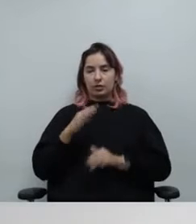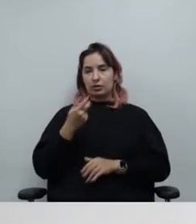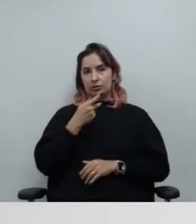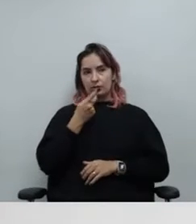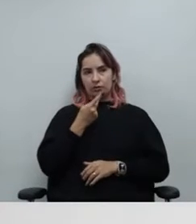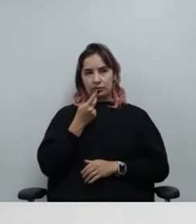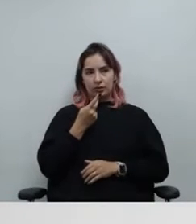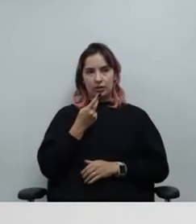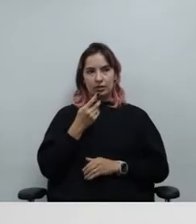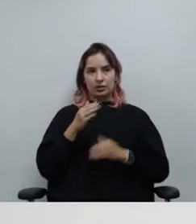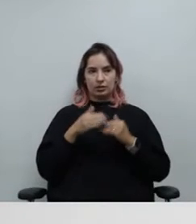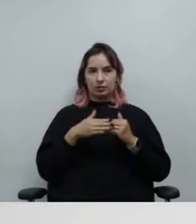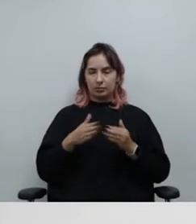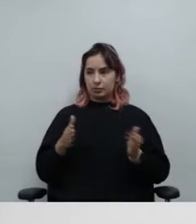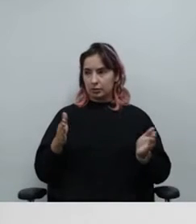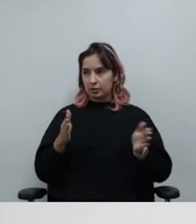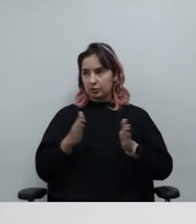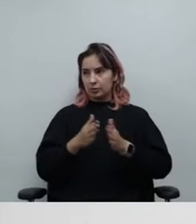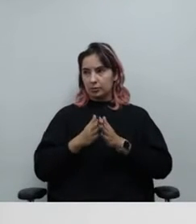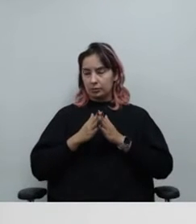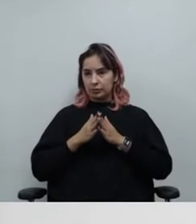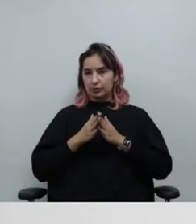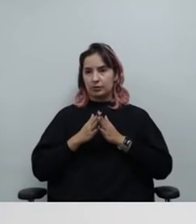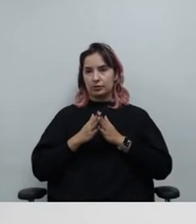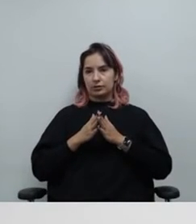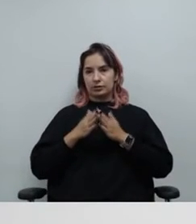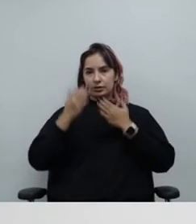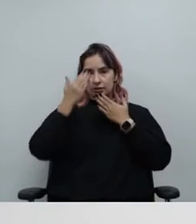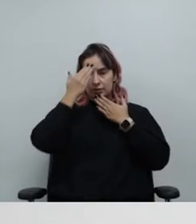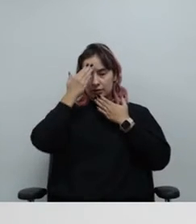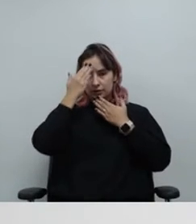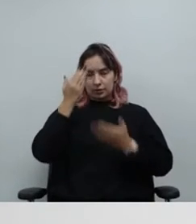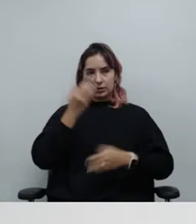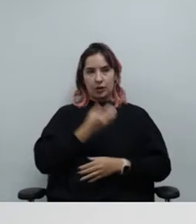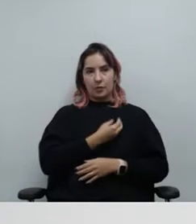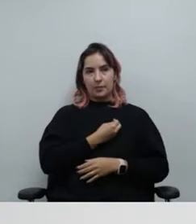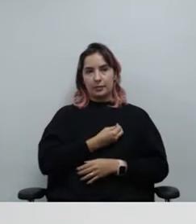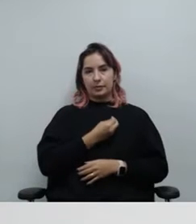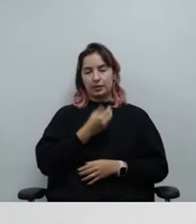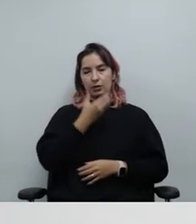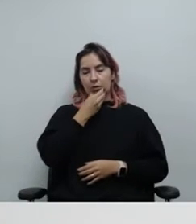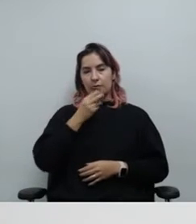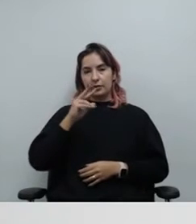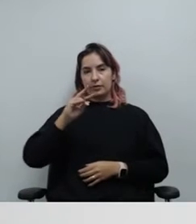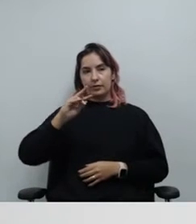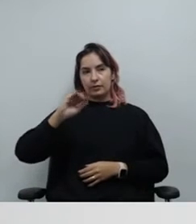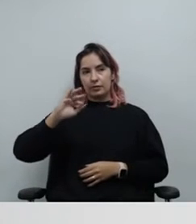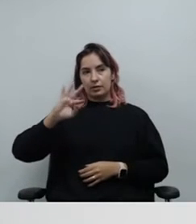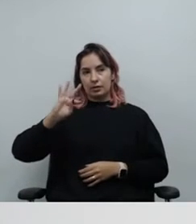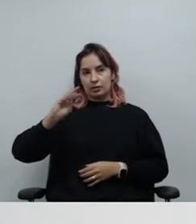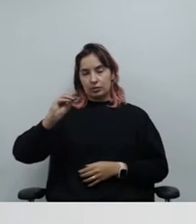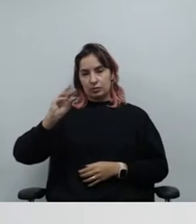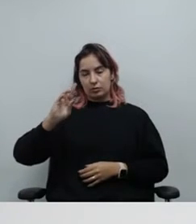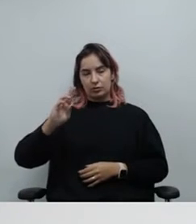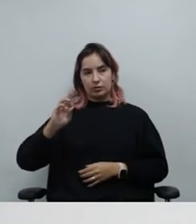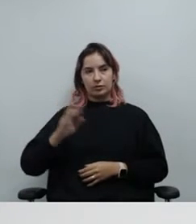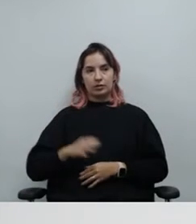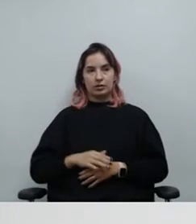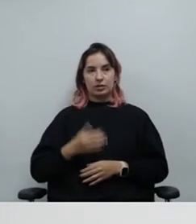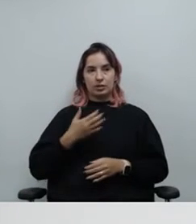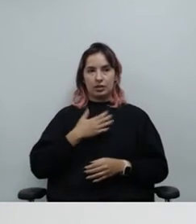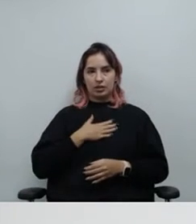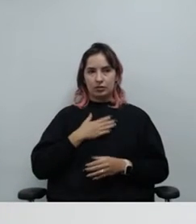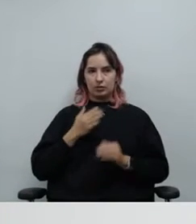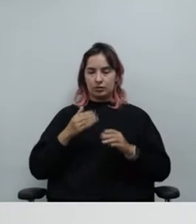Momento Aberto, por gentileza. Agradecer, então, a presença do Vitor. Vinícius, eu já o saudei enquanto cumprimentava